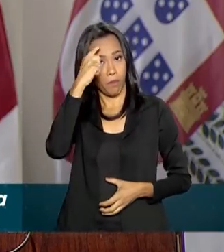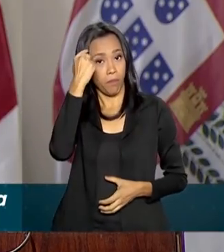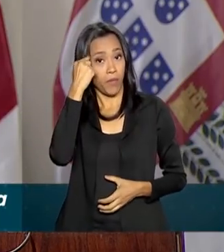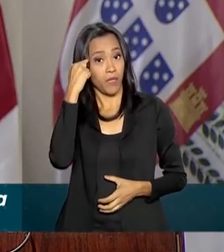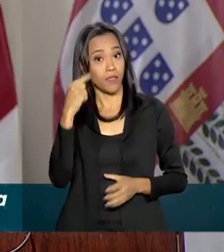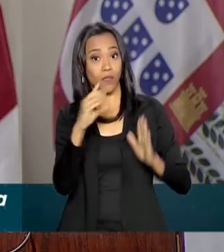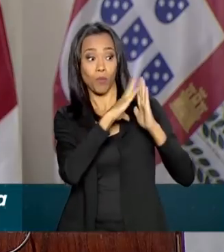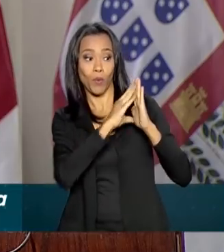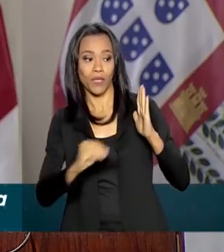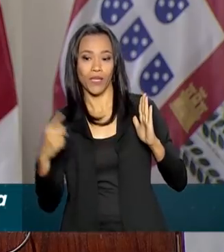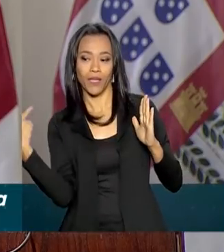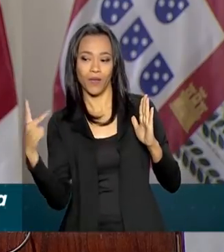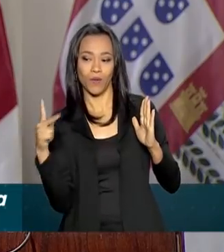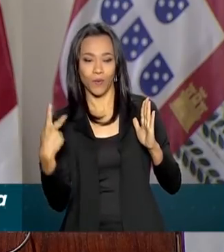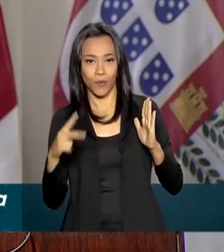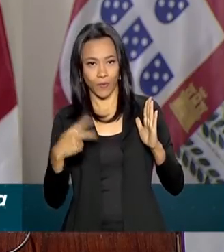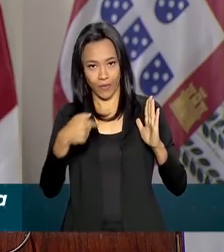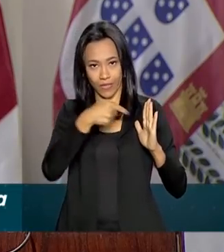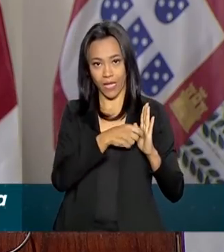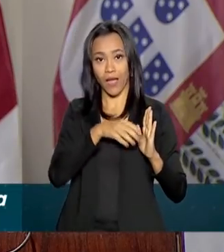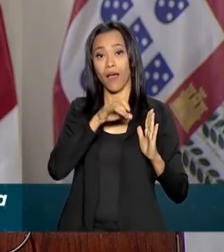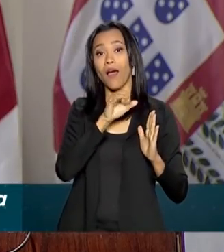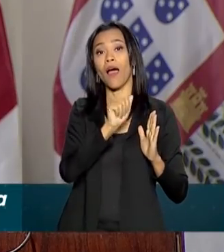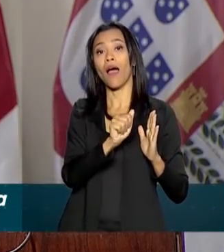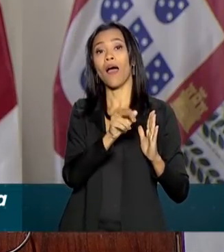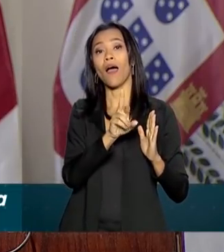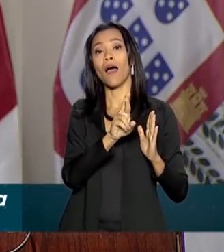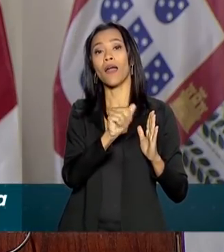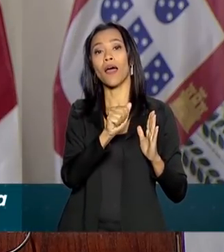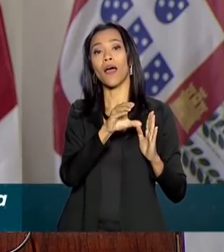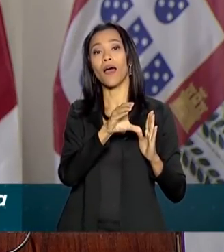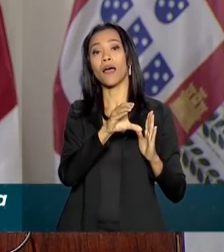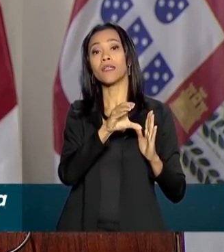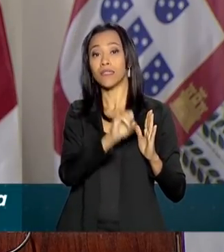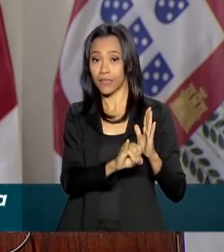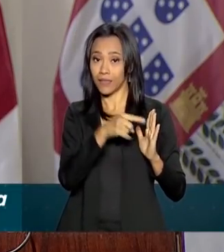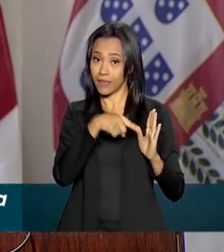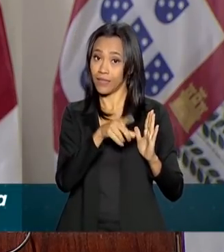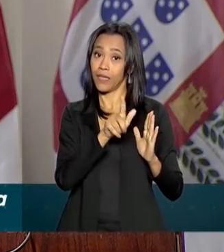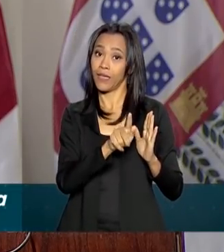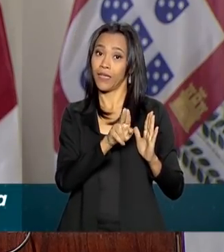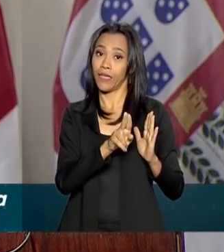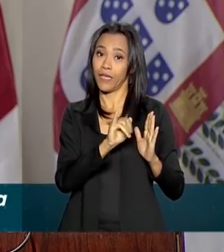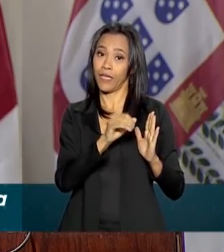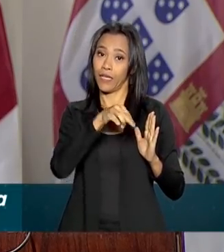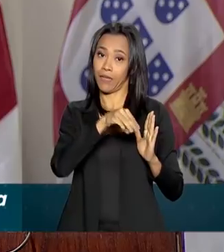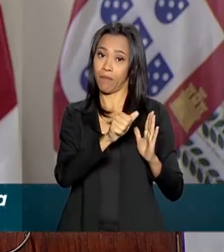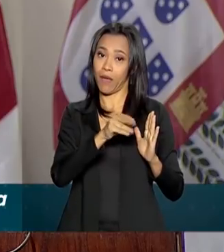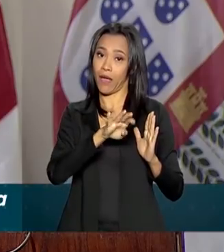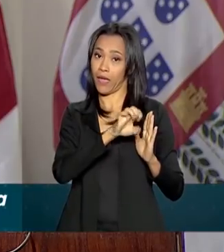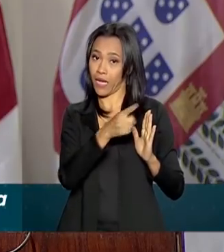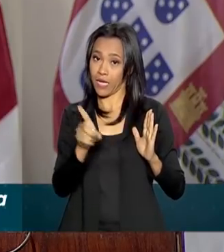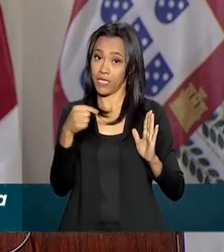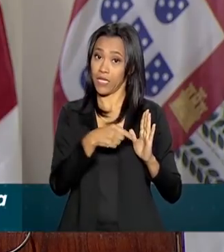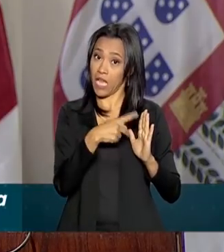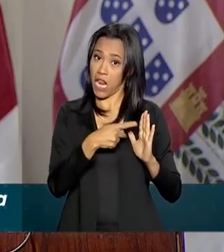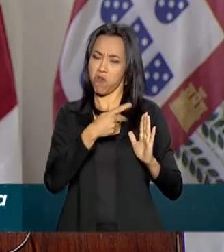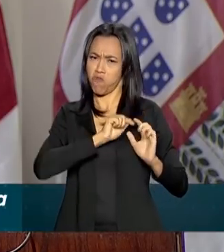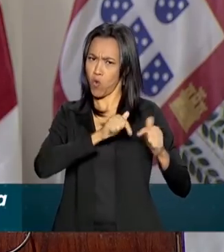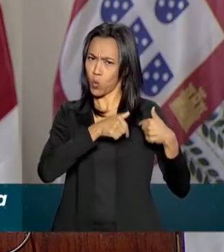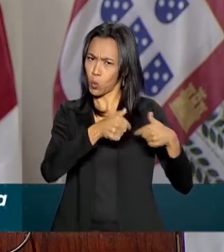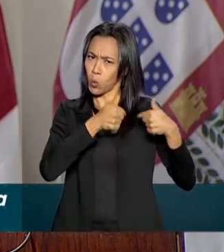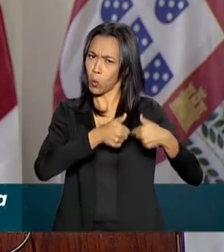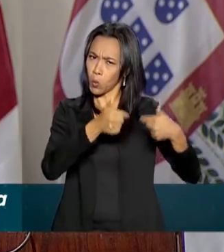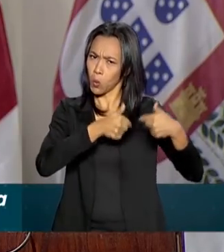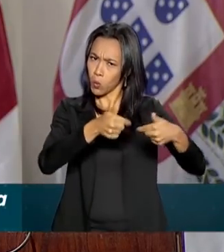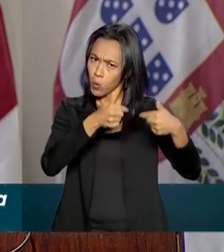de sua turma harazim guimarães que foi além do seu dever burocrático e assumiu seu dever